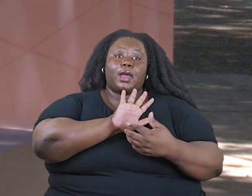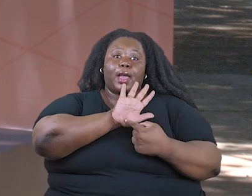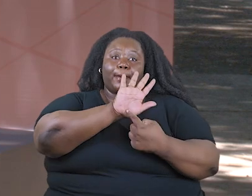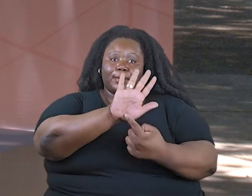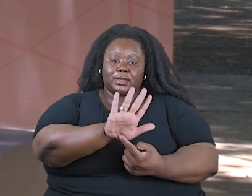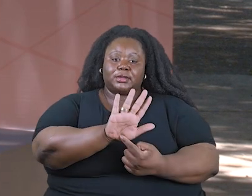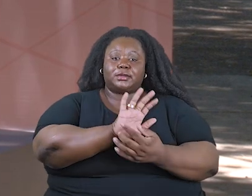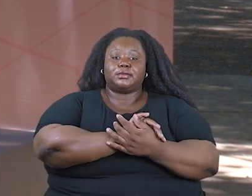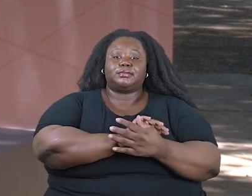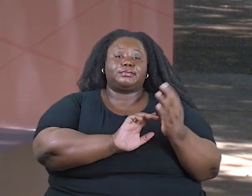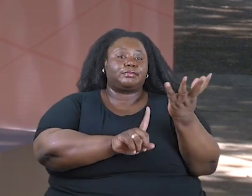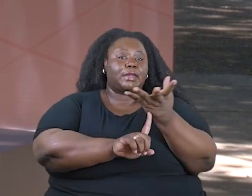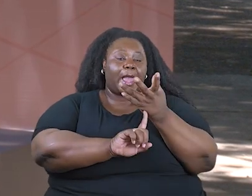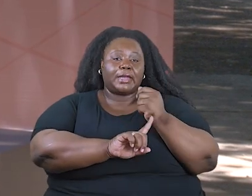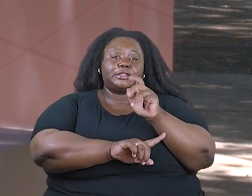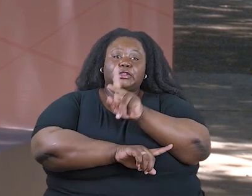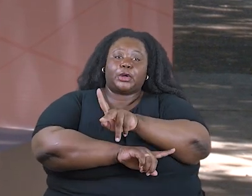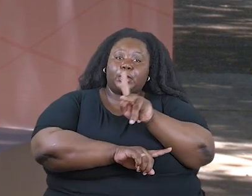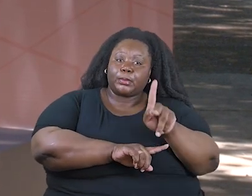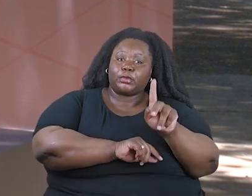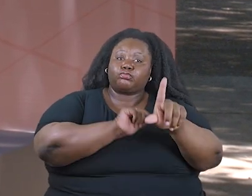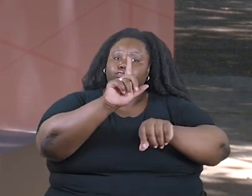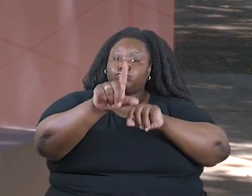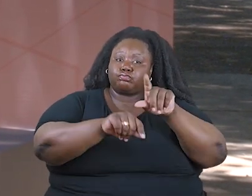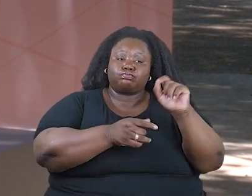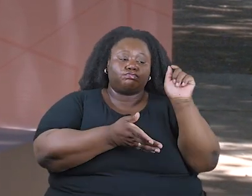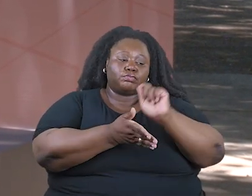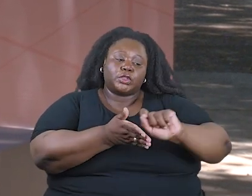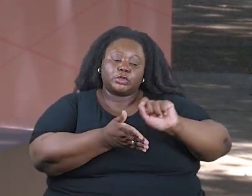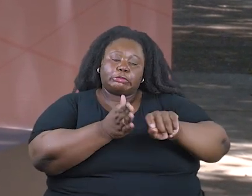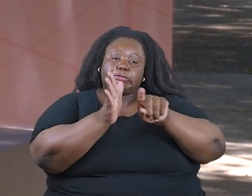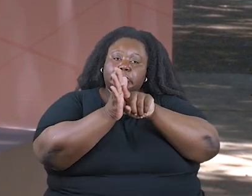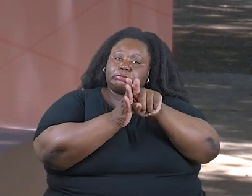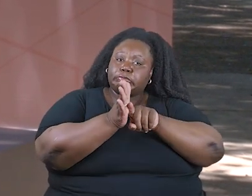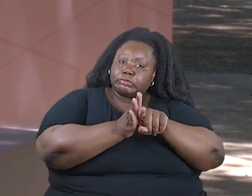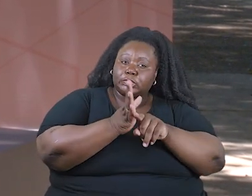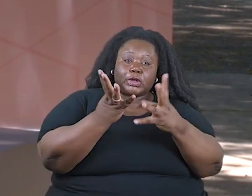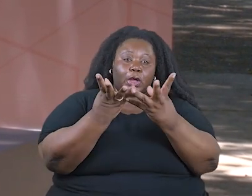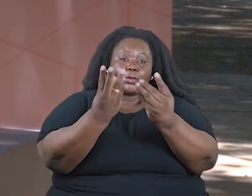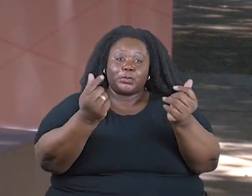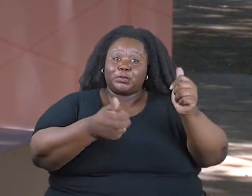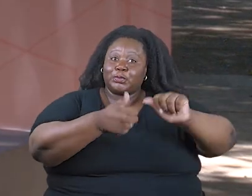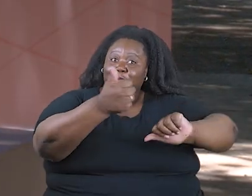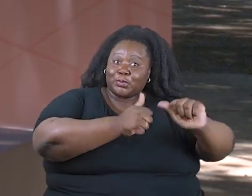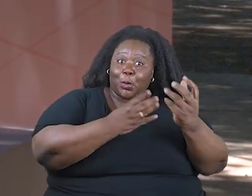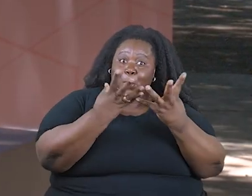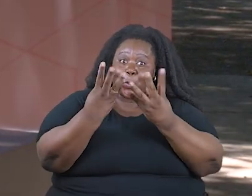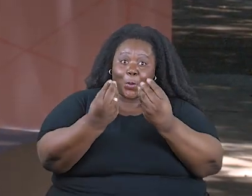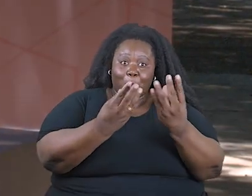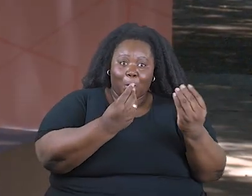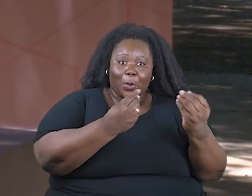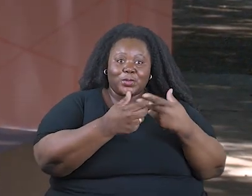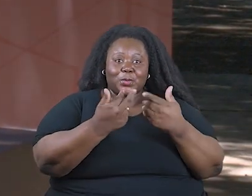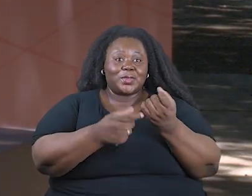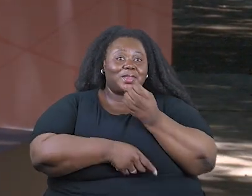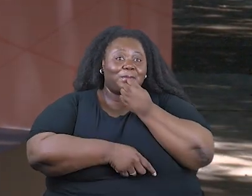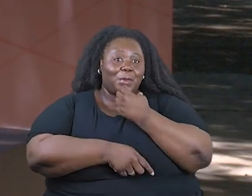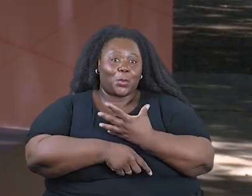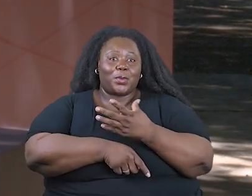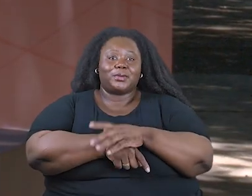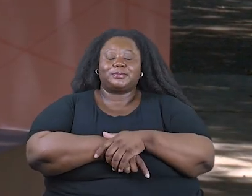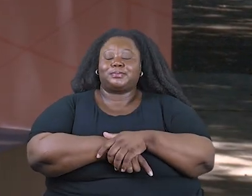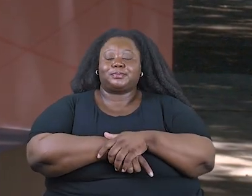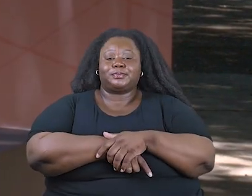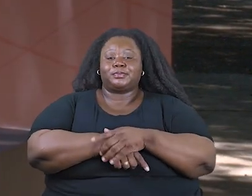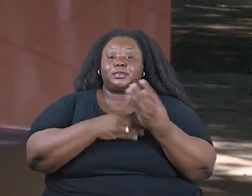né, artista, professor, curador, escritor, pesquisador, muitas qualidades, né, Amir? E como